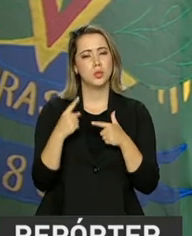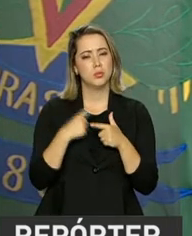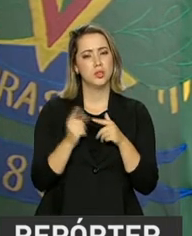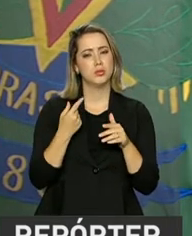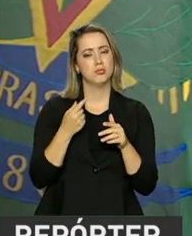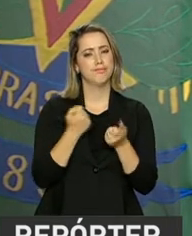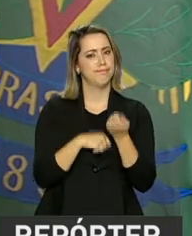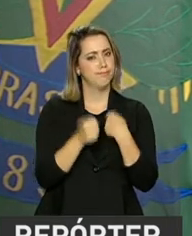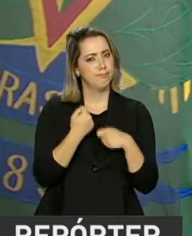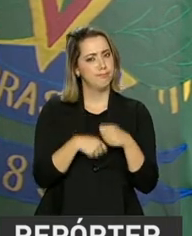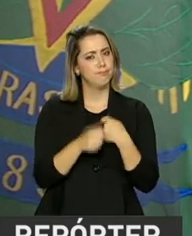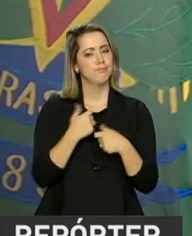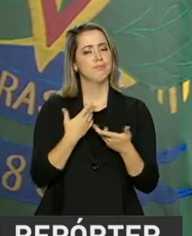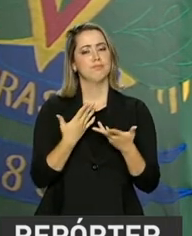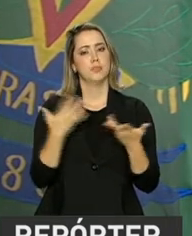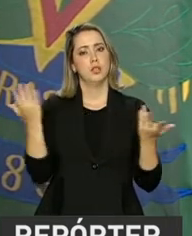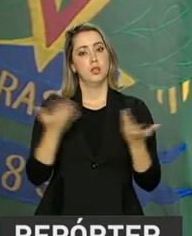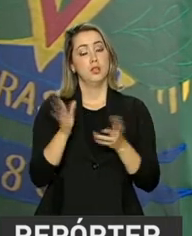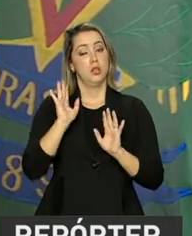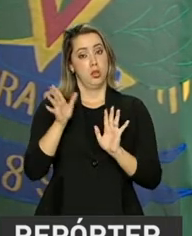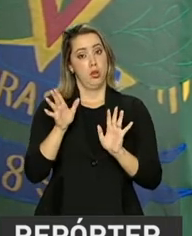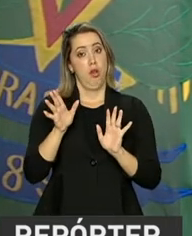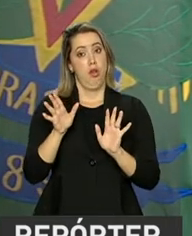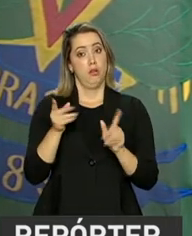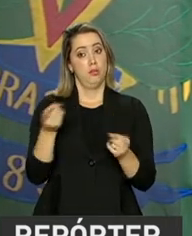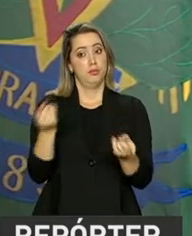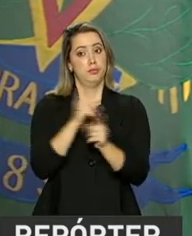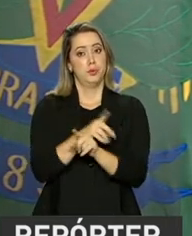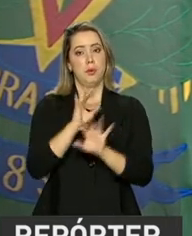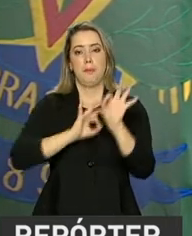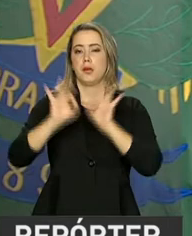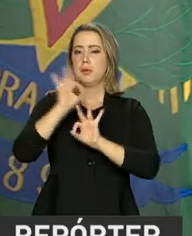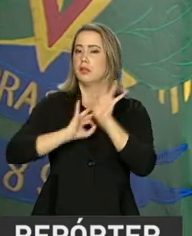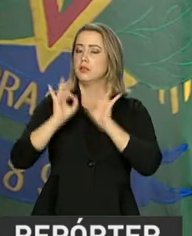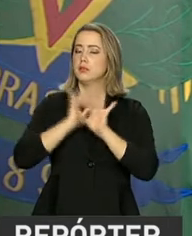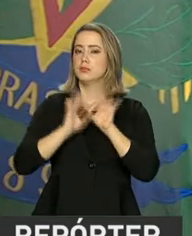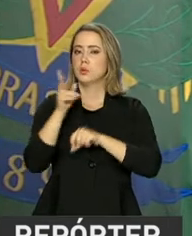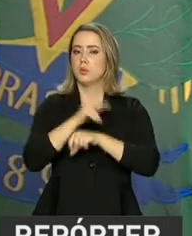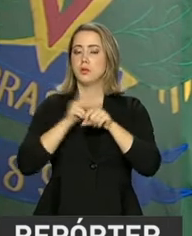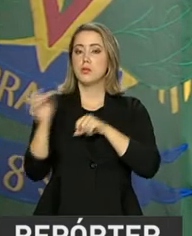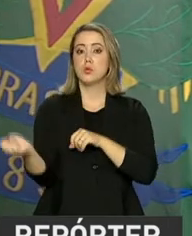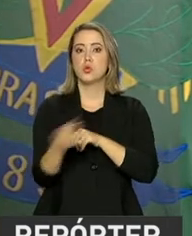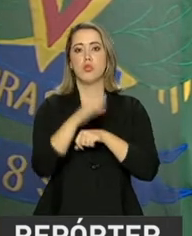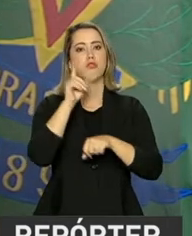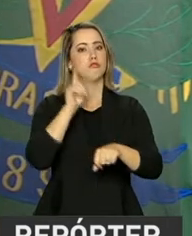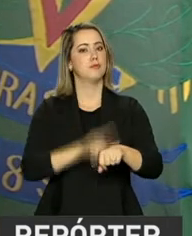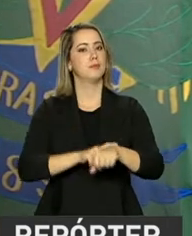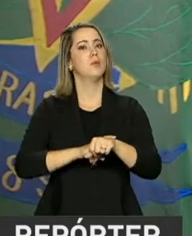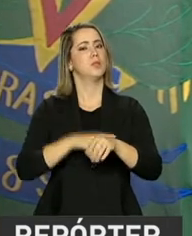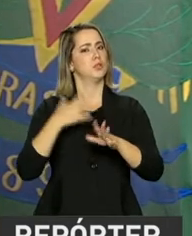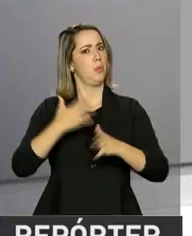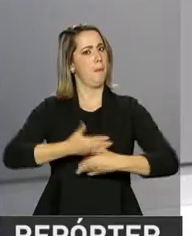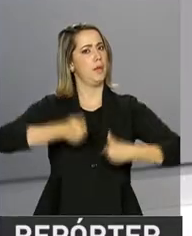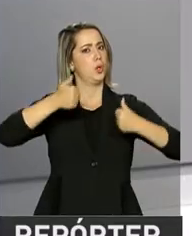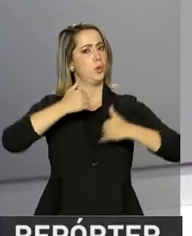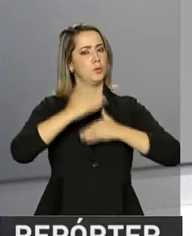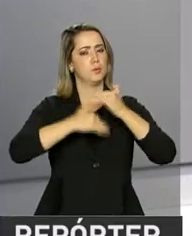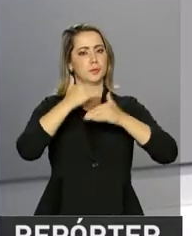começamos a preparar o país agora para uma nova fase de desenvolvimento